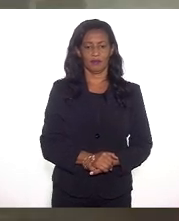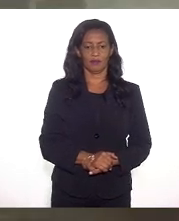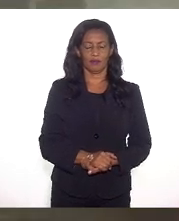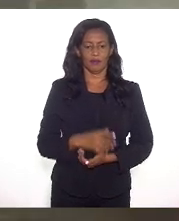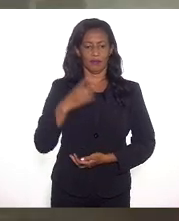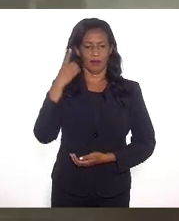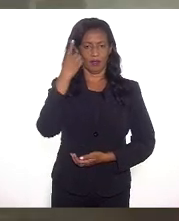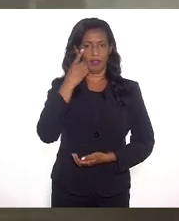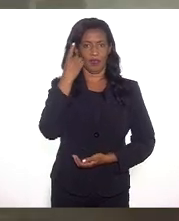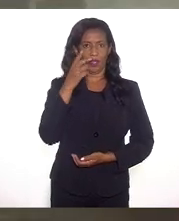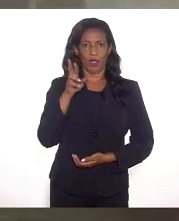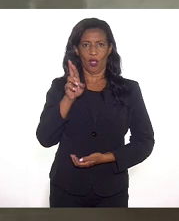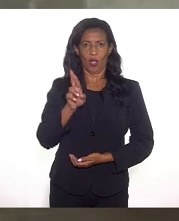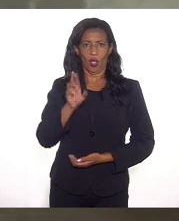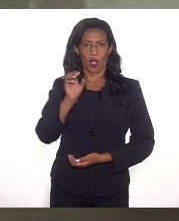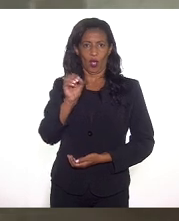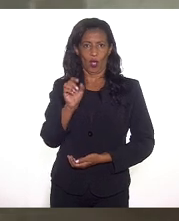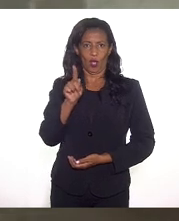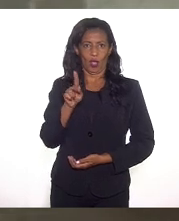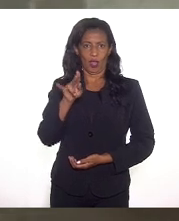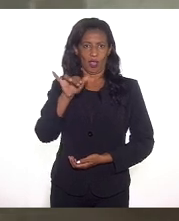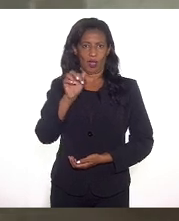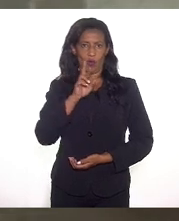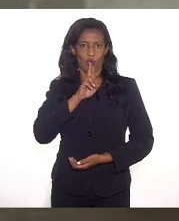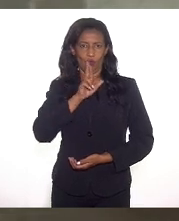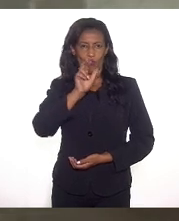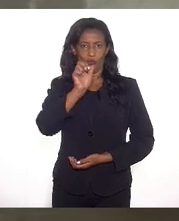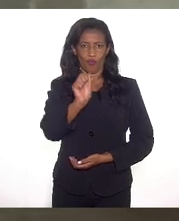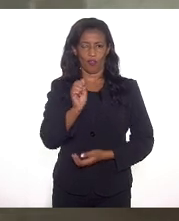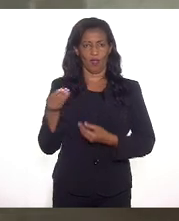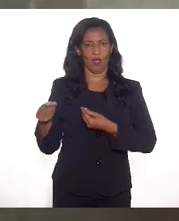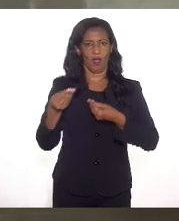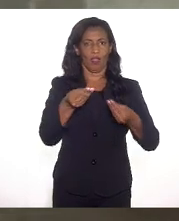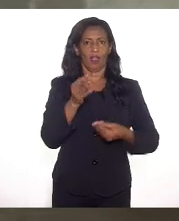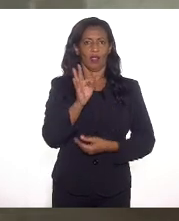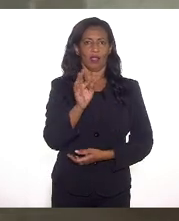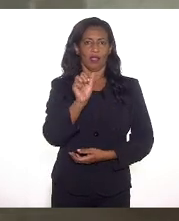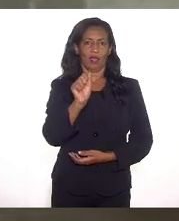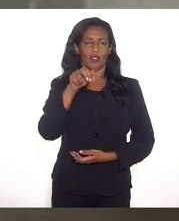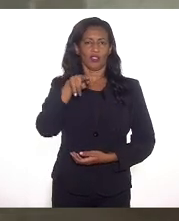Deputado Rodrigo Amorim fará a entrega à senhora Tatiana Amara dos Reis.